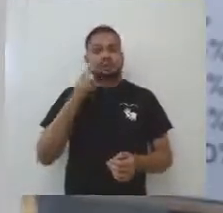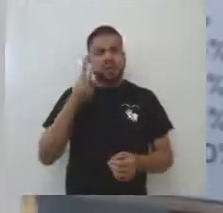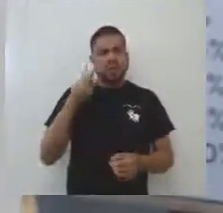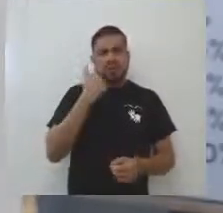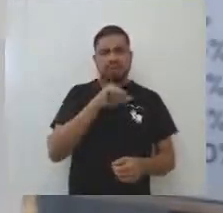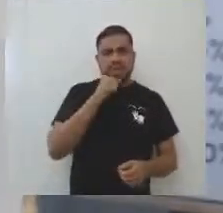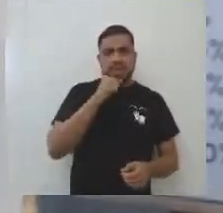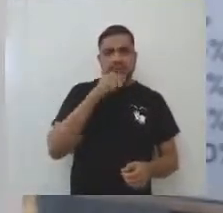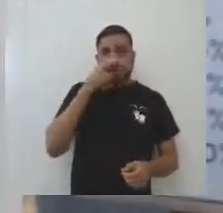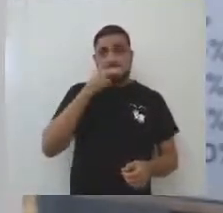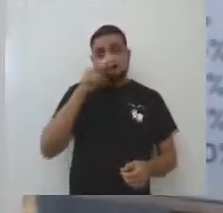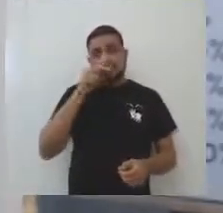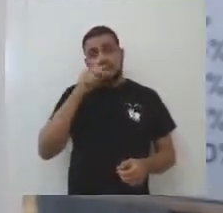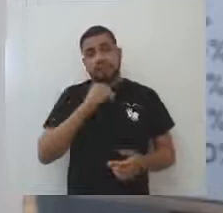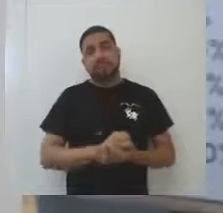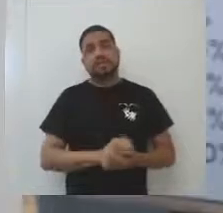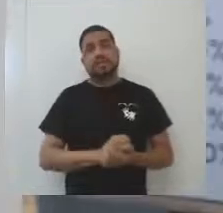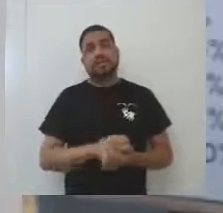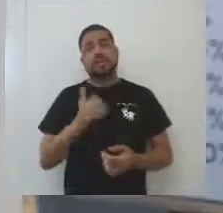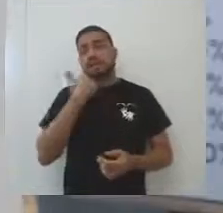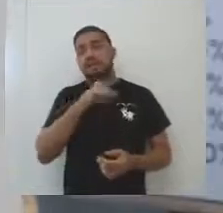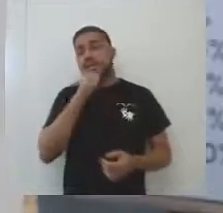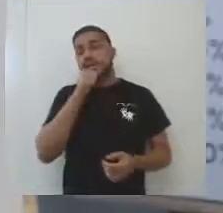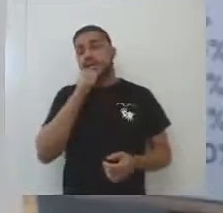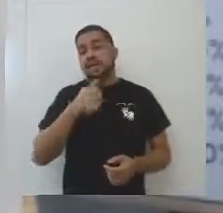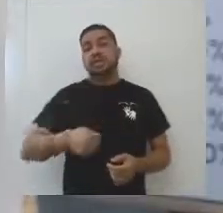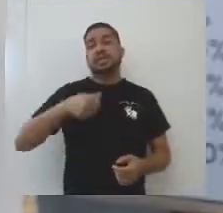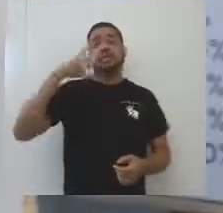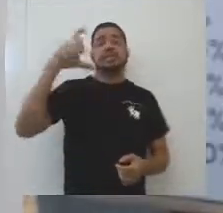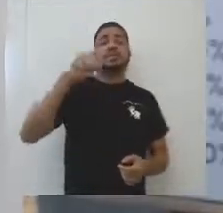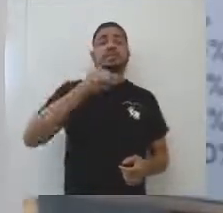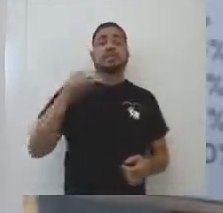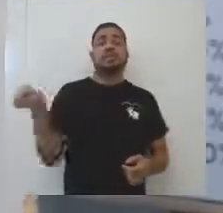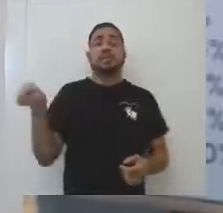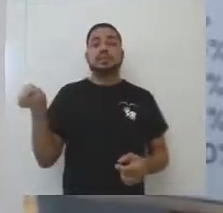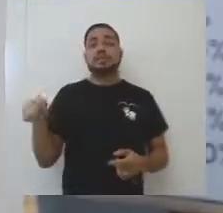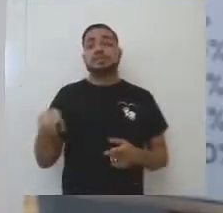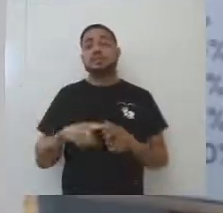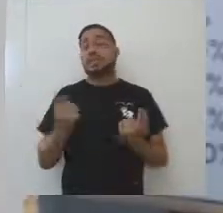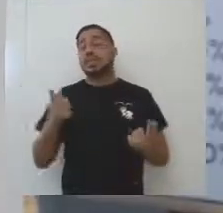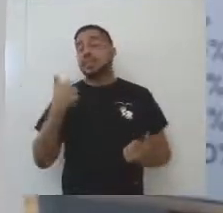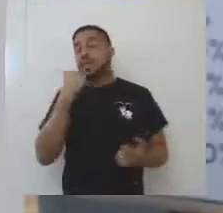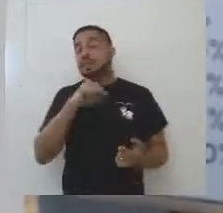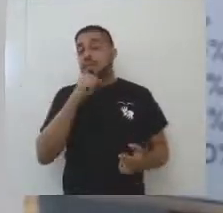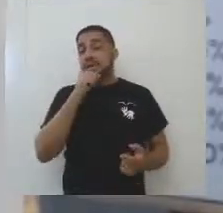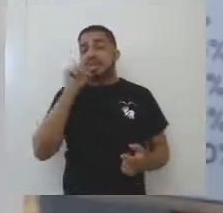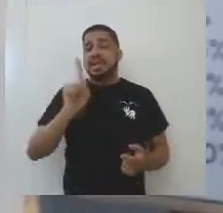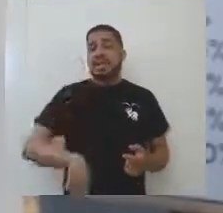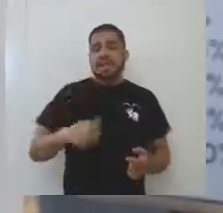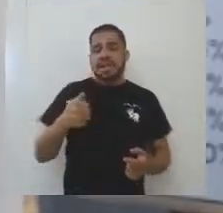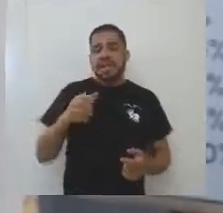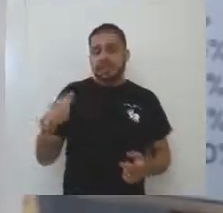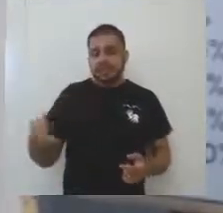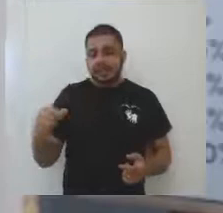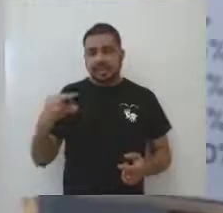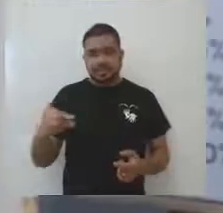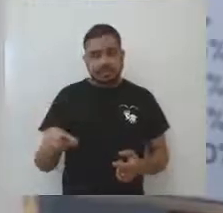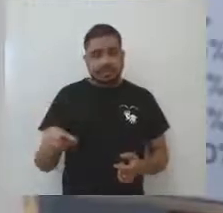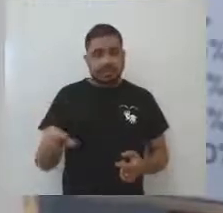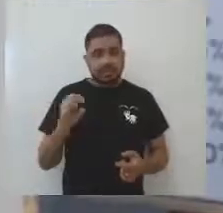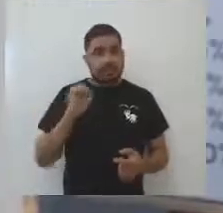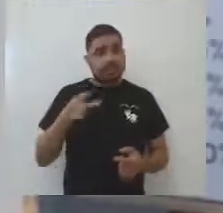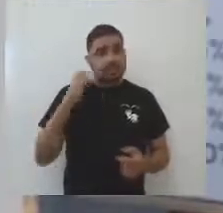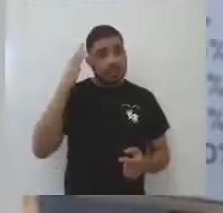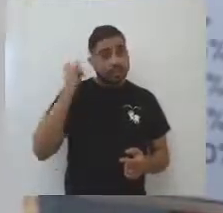mesmo raciocínio. A mãe é azão traço, sendo que a mãe dessa mulher é azinho. Se tu sabe